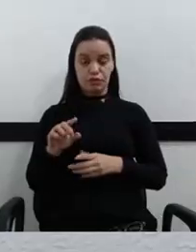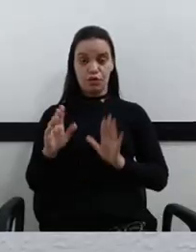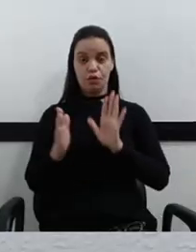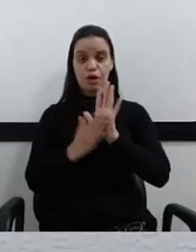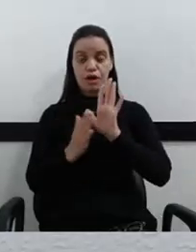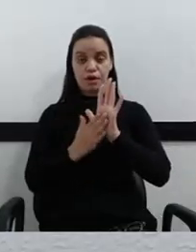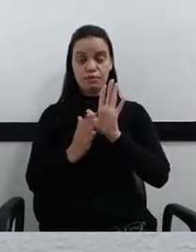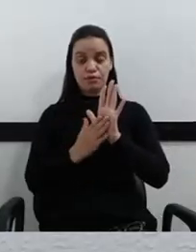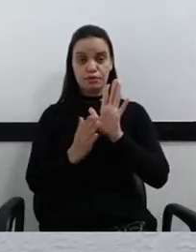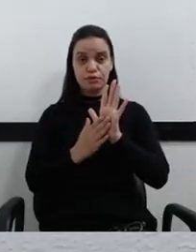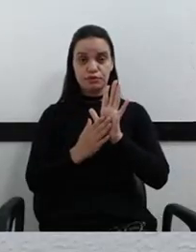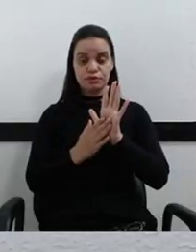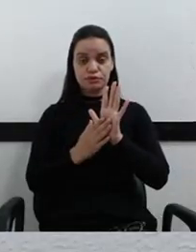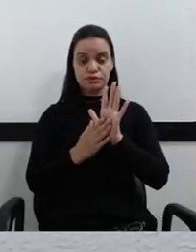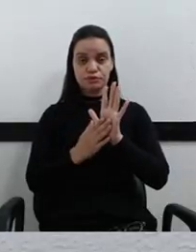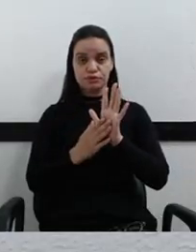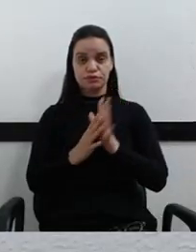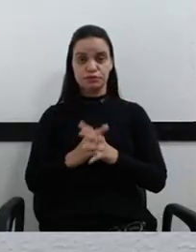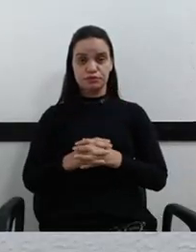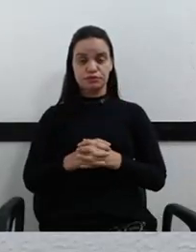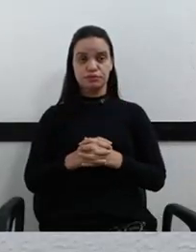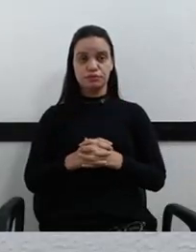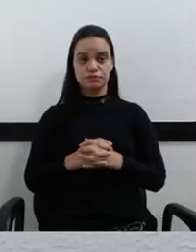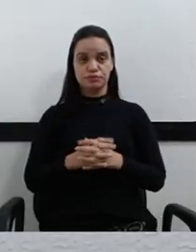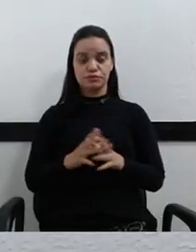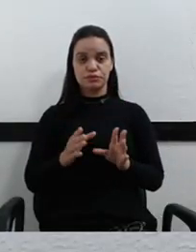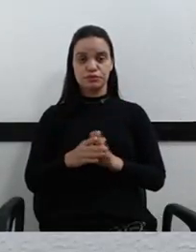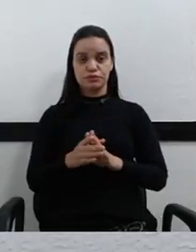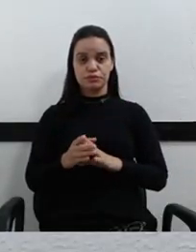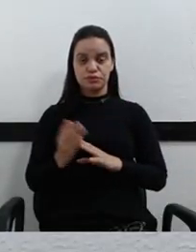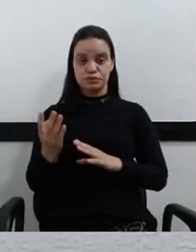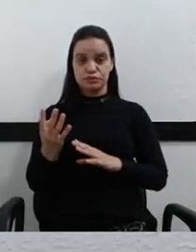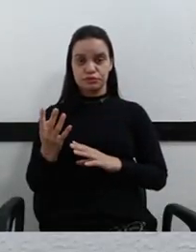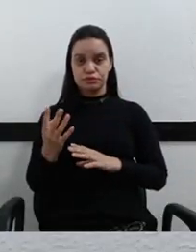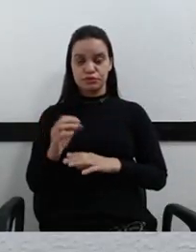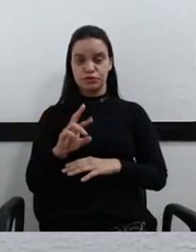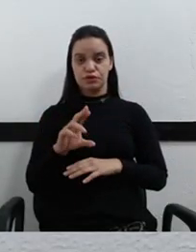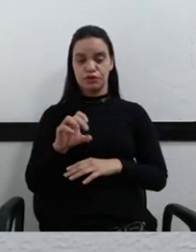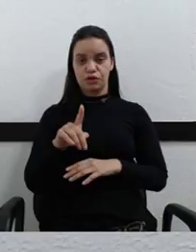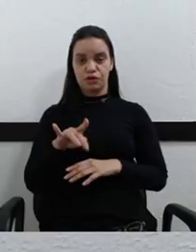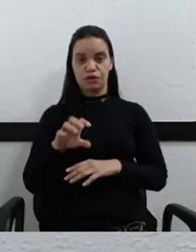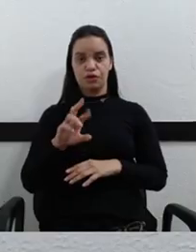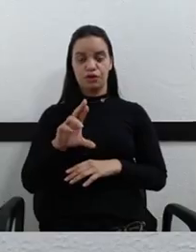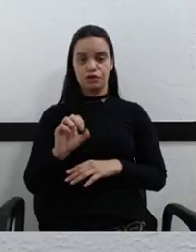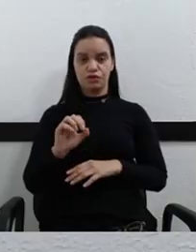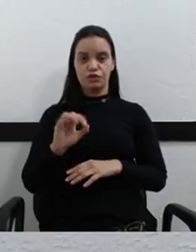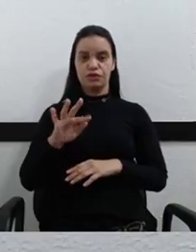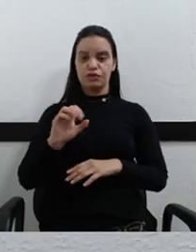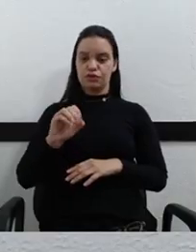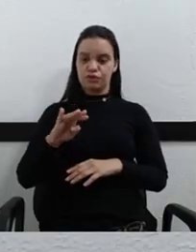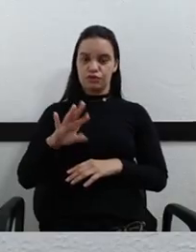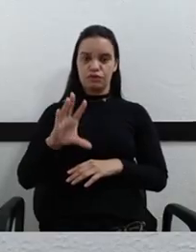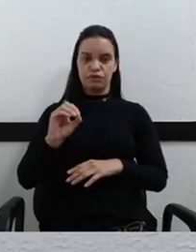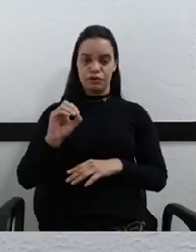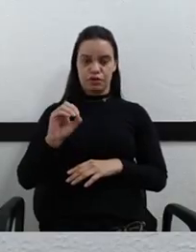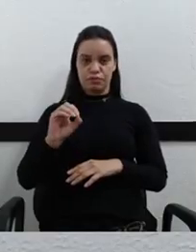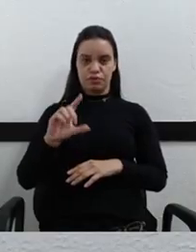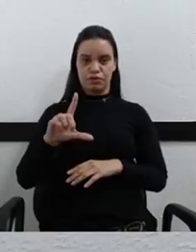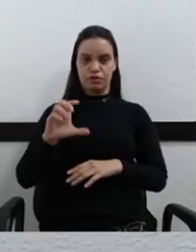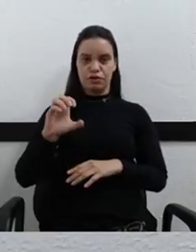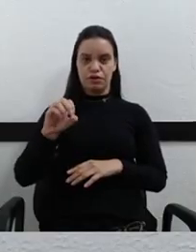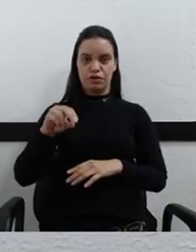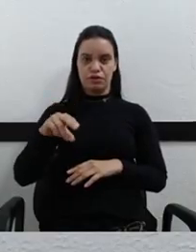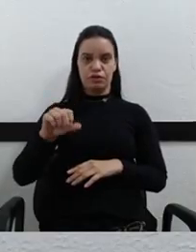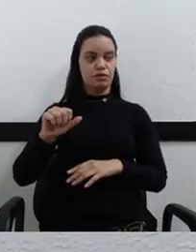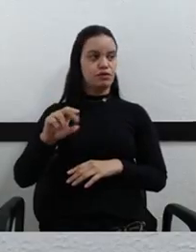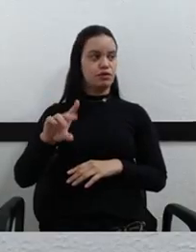proposta, com o proponente, os conselheiros Roque Jerônimo de Andrade, Fábio Jacinto Sorge e Leonardo